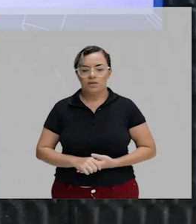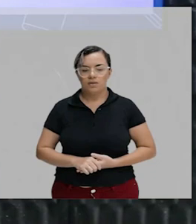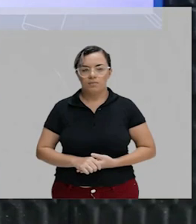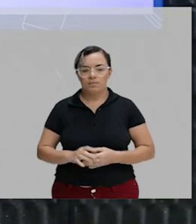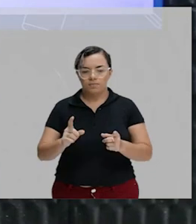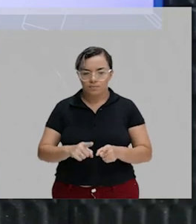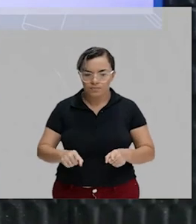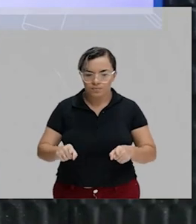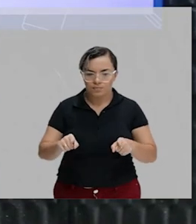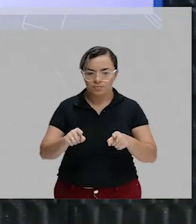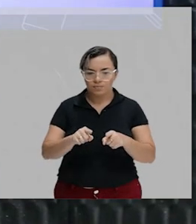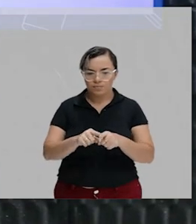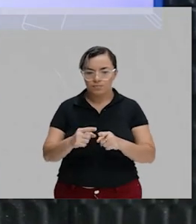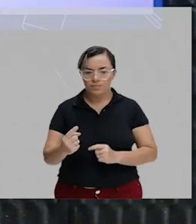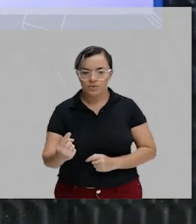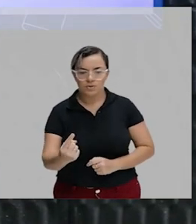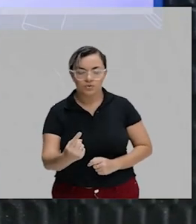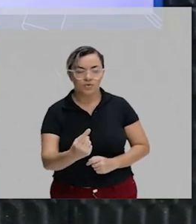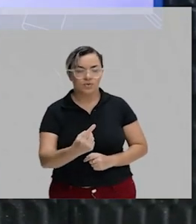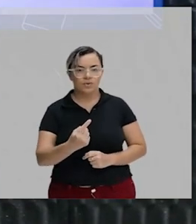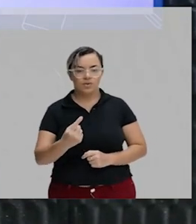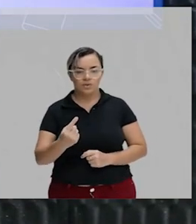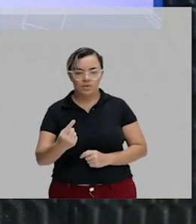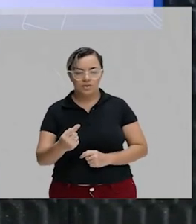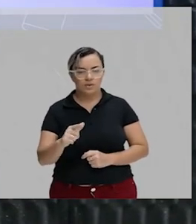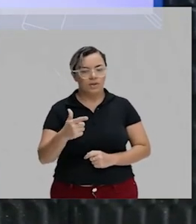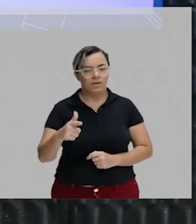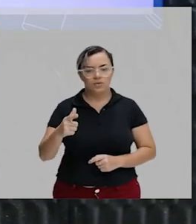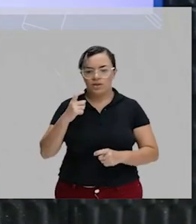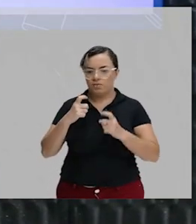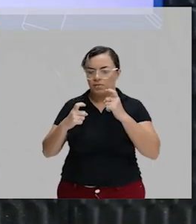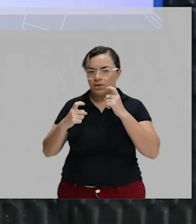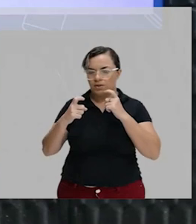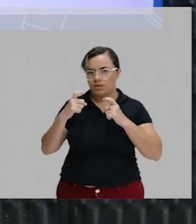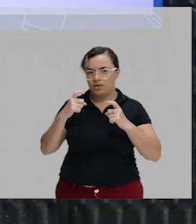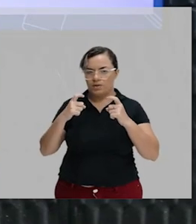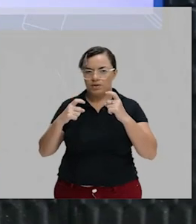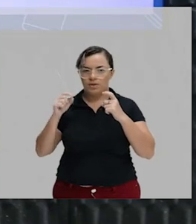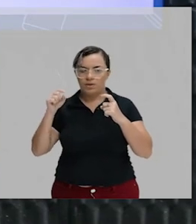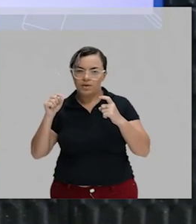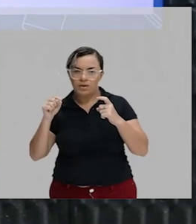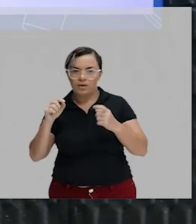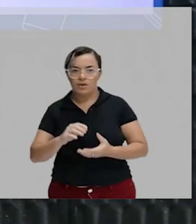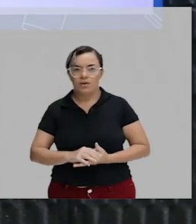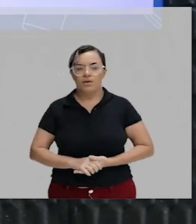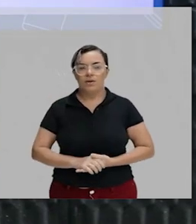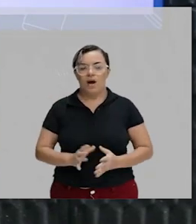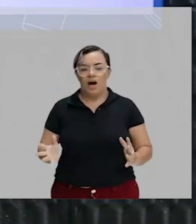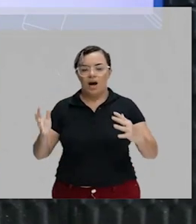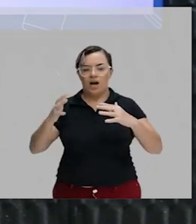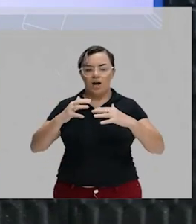recurso é uma característica onde as obras vão se aproximar o máximo possível da realidade